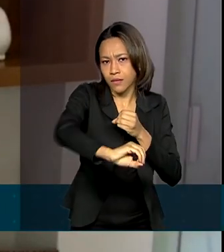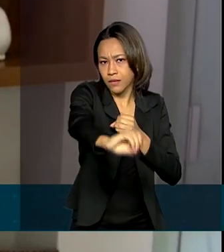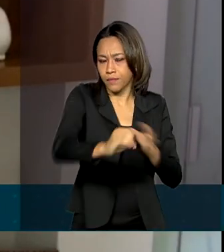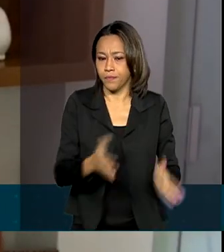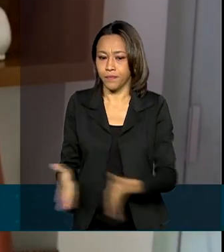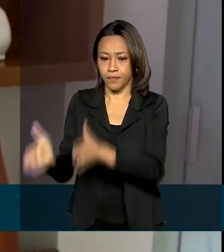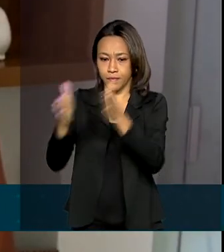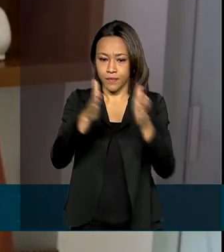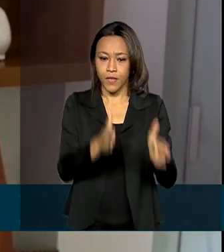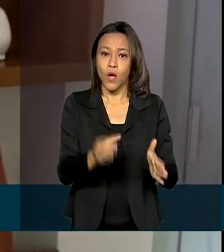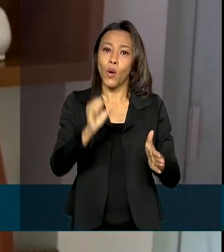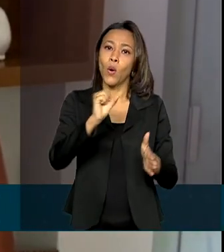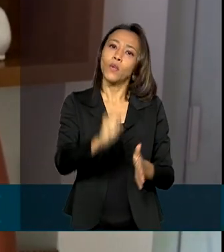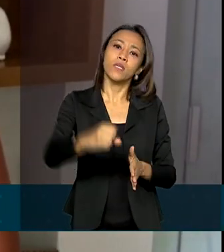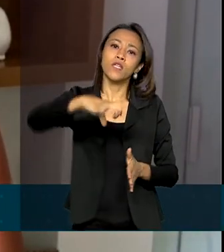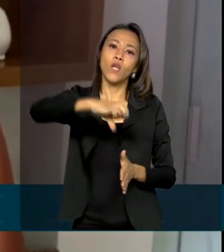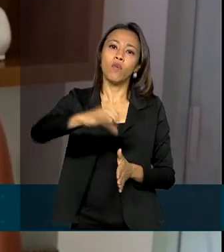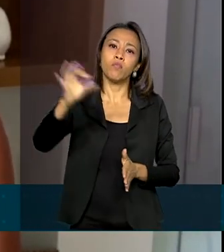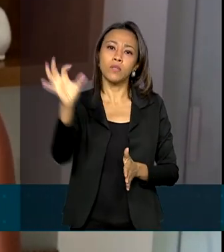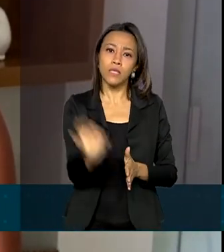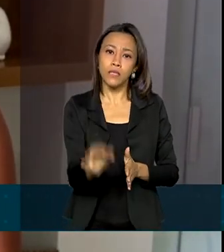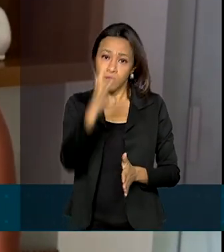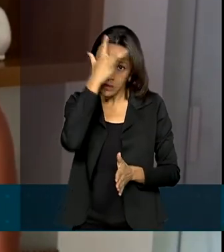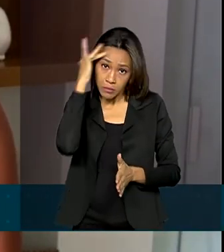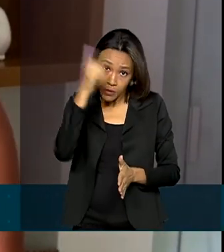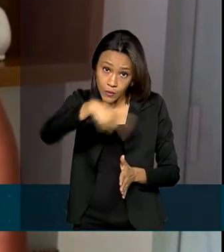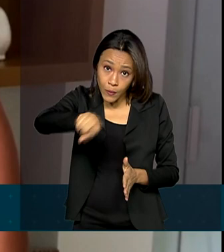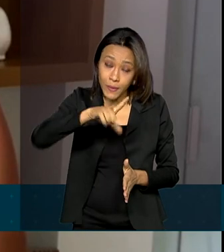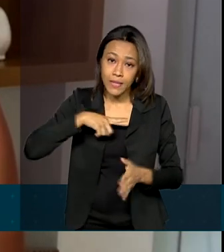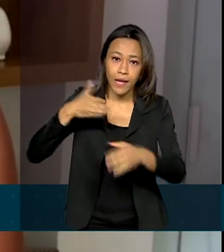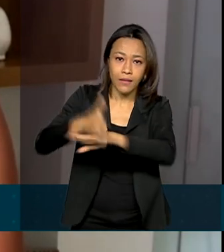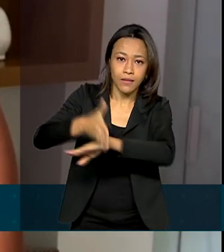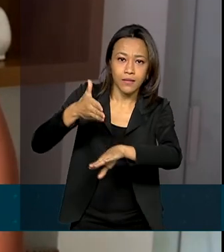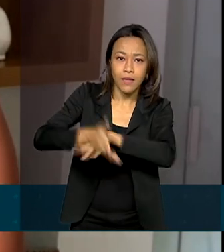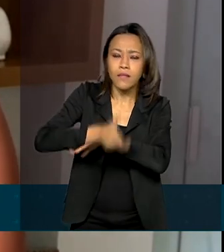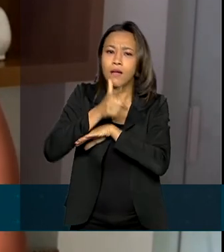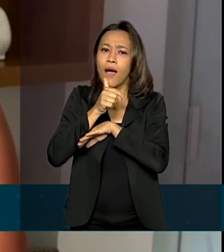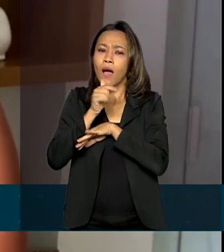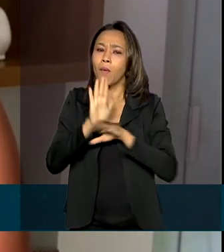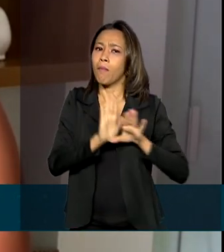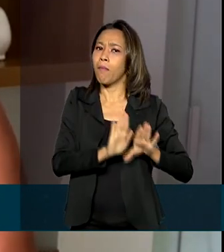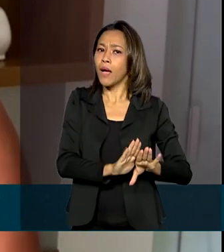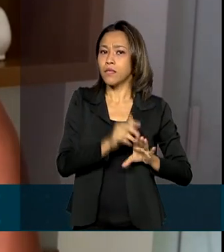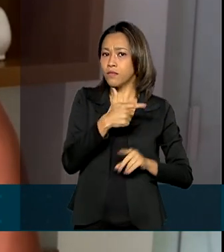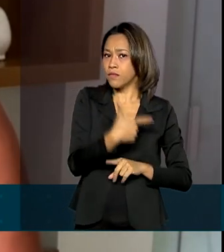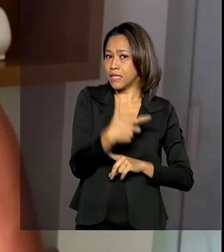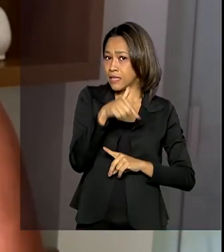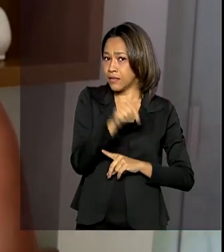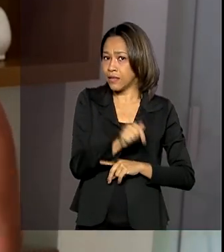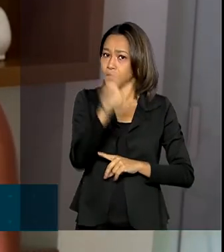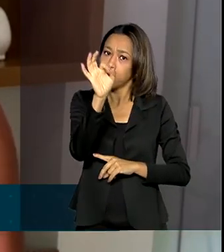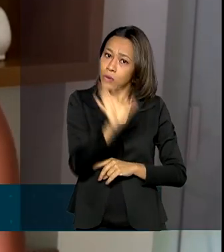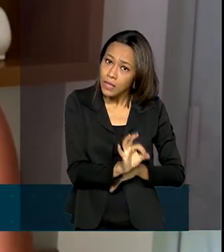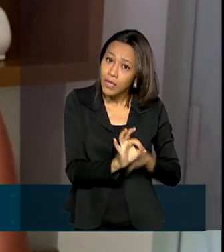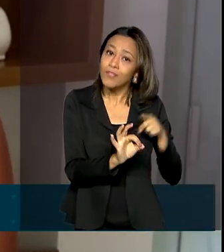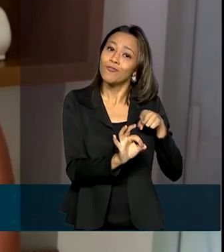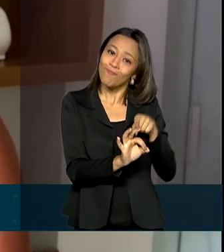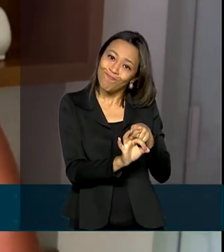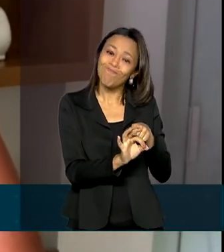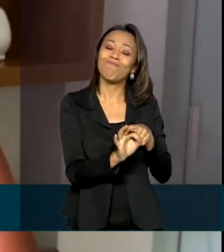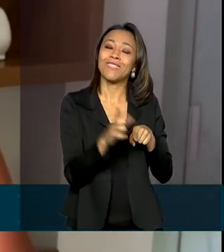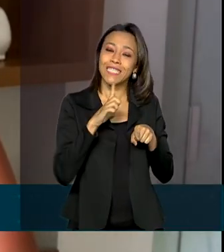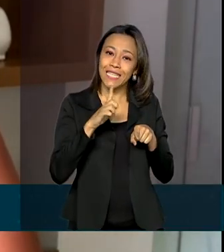moradores da região a ser atendida têm acesso à água, mas apenas 27% possuem